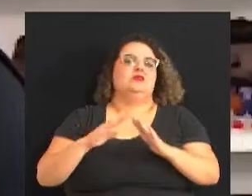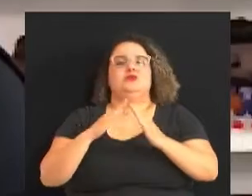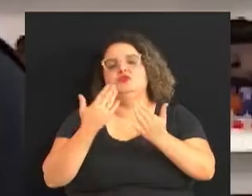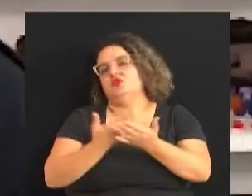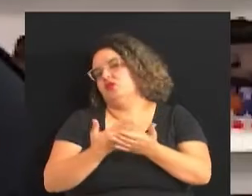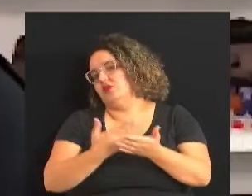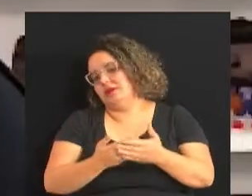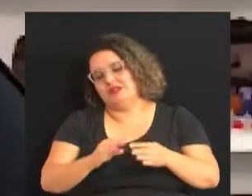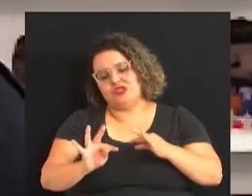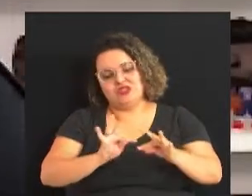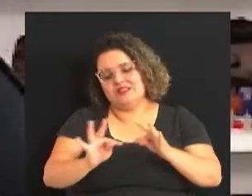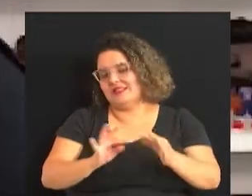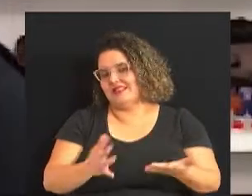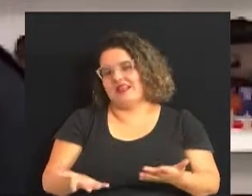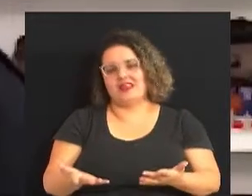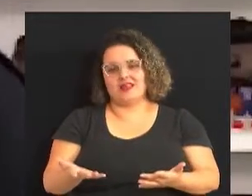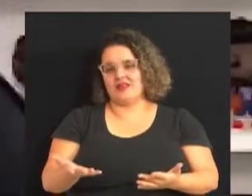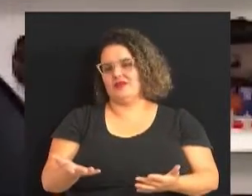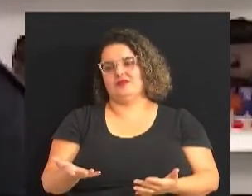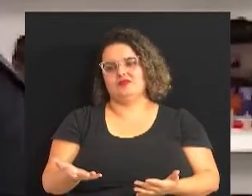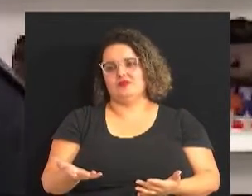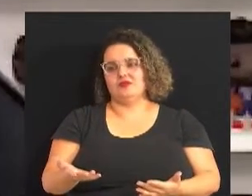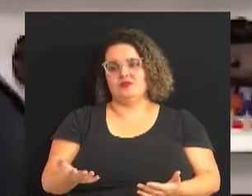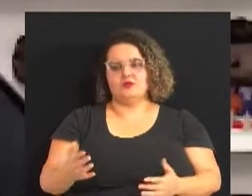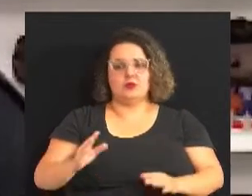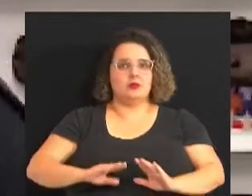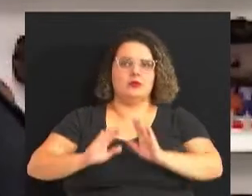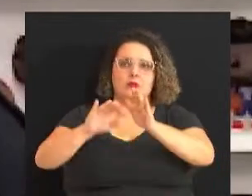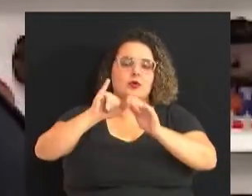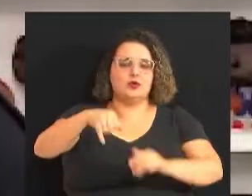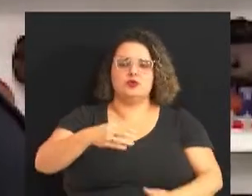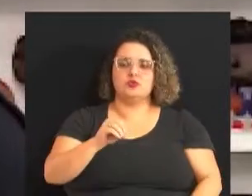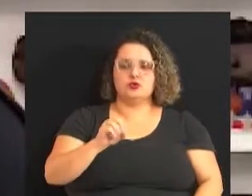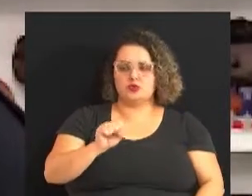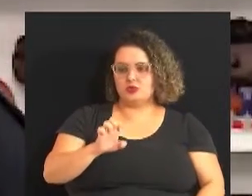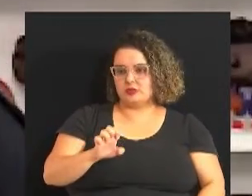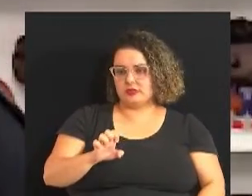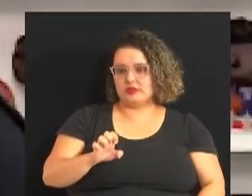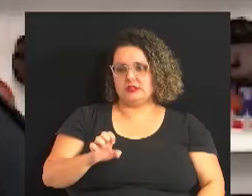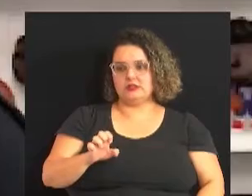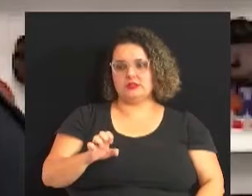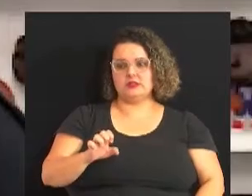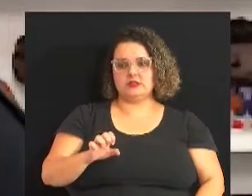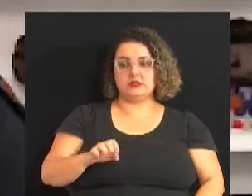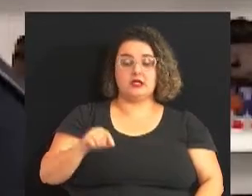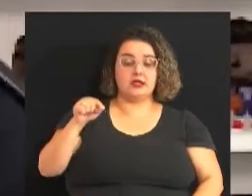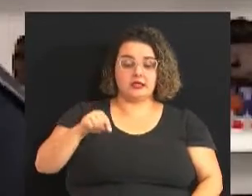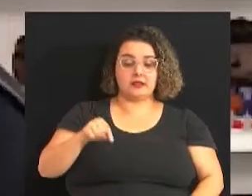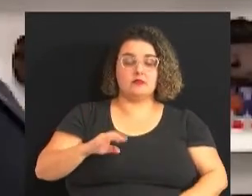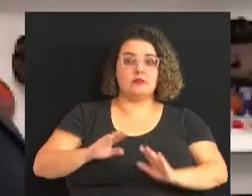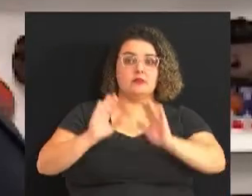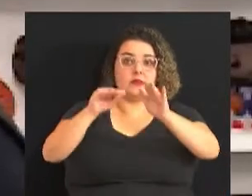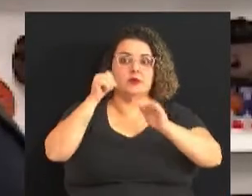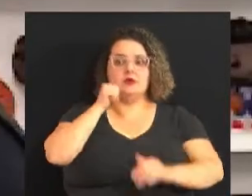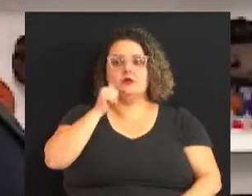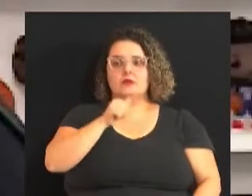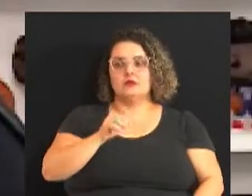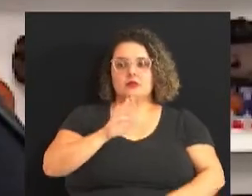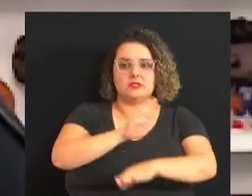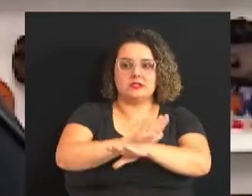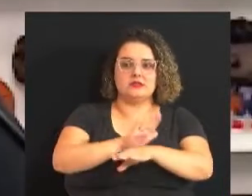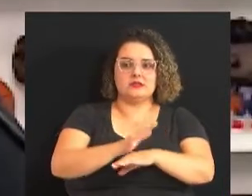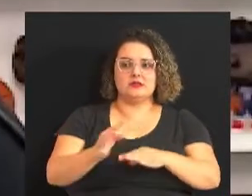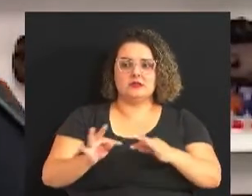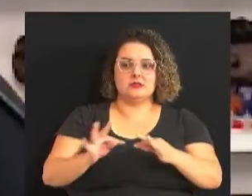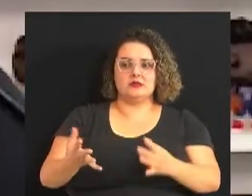Mas o basquete, por exemplo, aqui a gente não pode reclamar. O José Neto, que é técnico da seleção brasileira feminina desde 2019, ele vai ser assistente técnico agora na Summer League